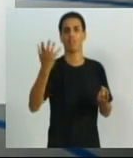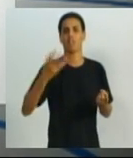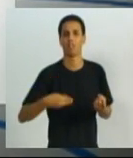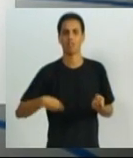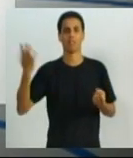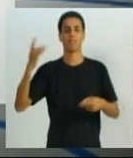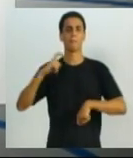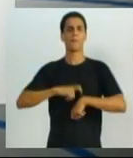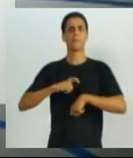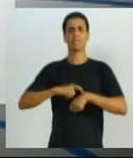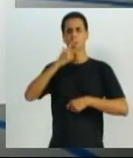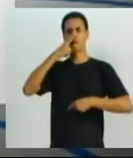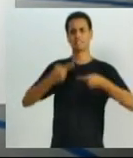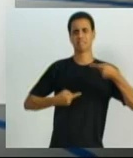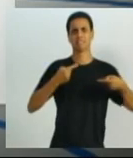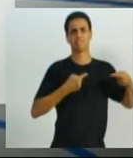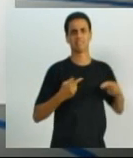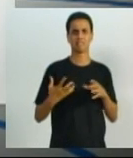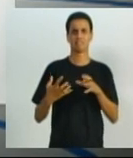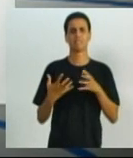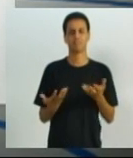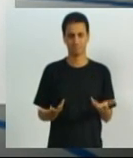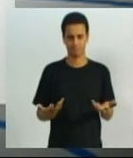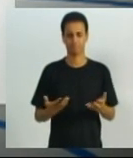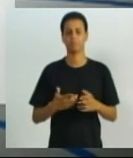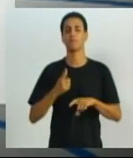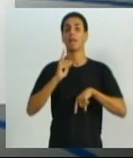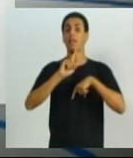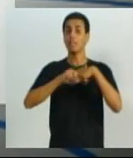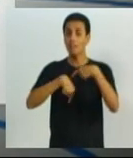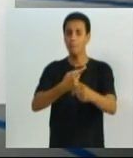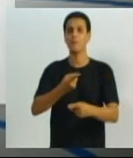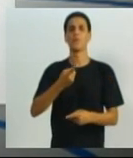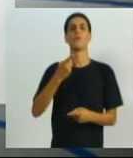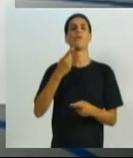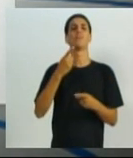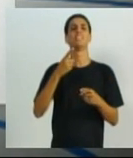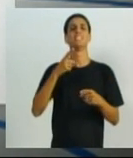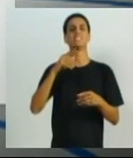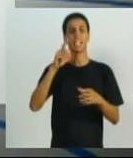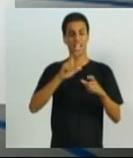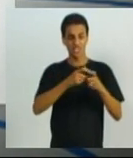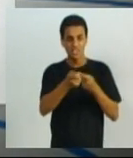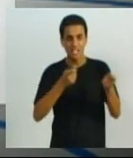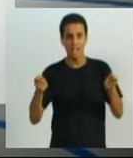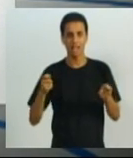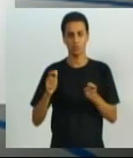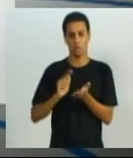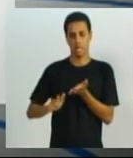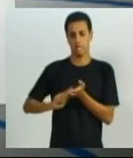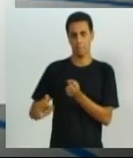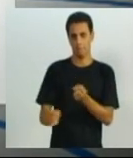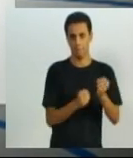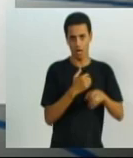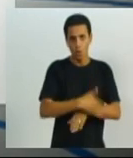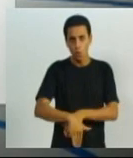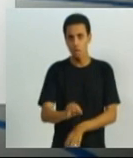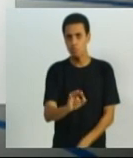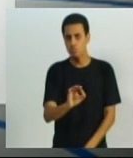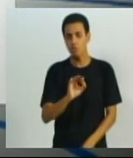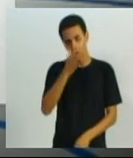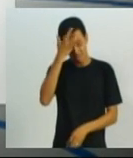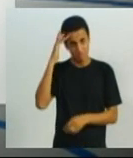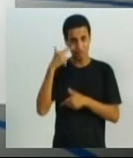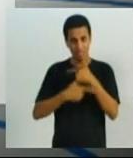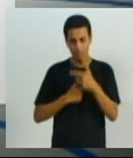aquele momento. Com aquele momento. Depois dos candidatos e os cabos eleitorais vão embora, não faz a limpeza da rua, mas aí o nosso povo que trabalha